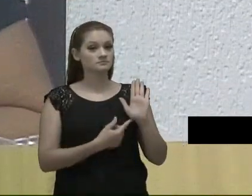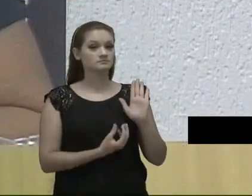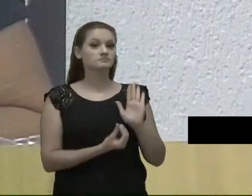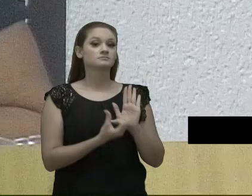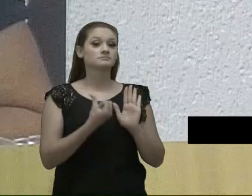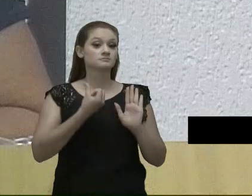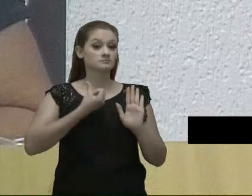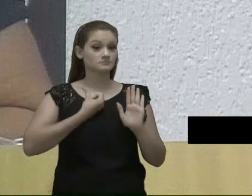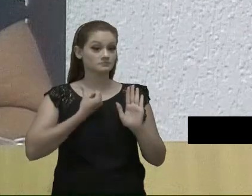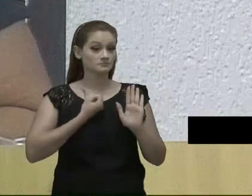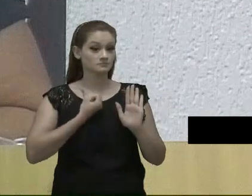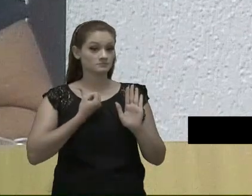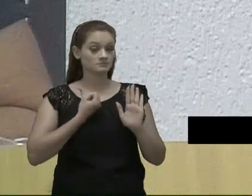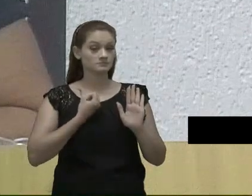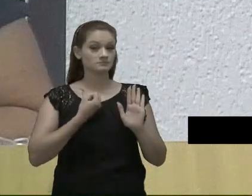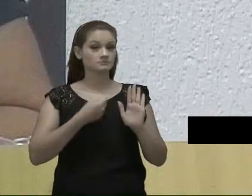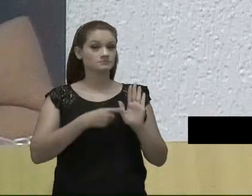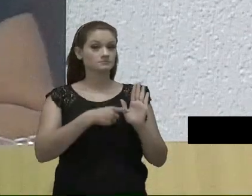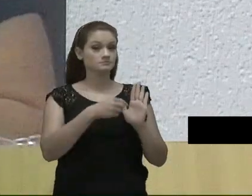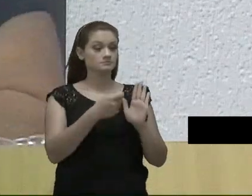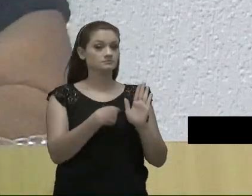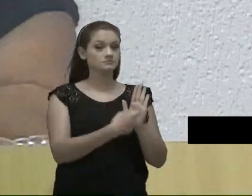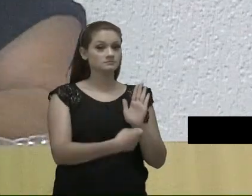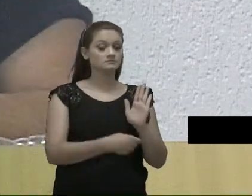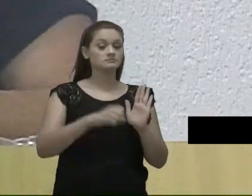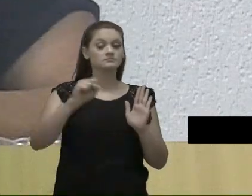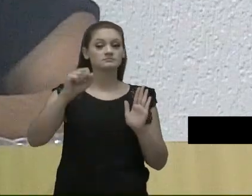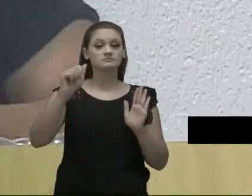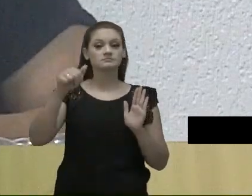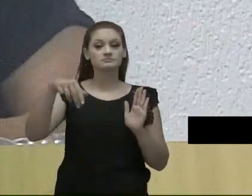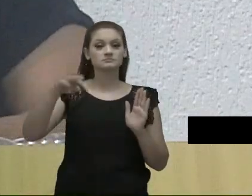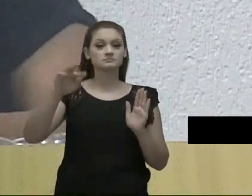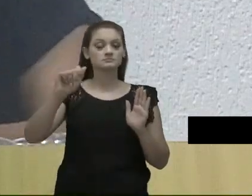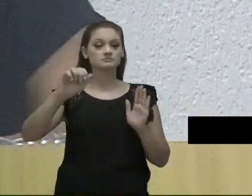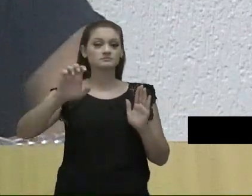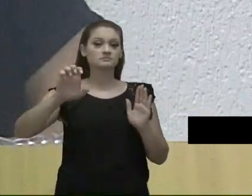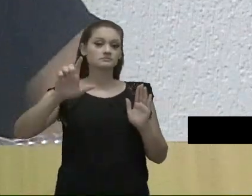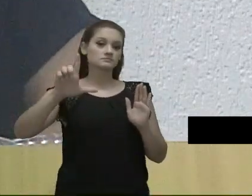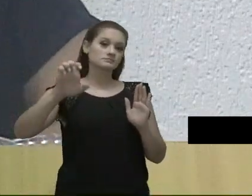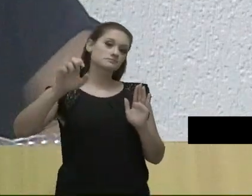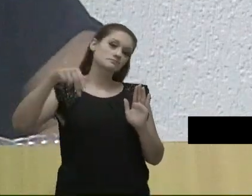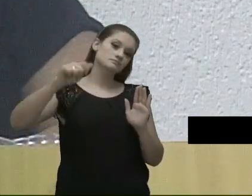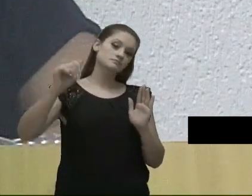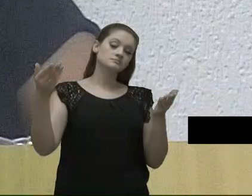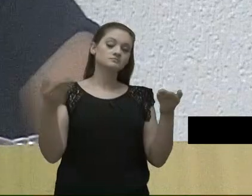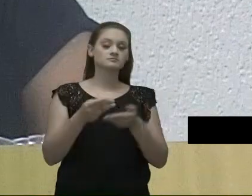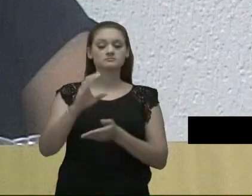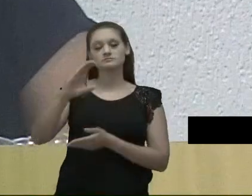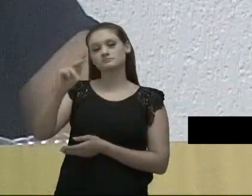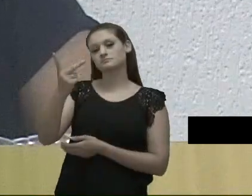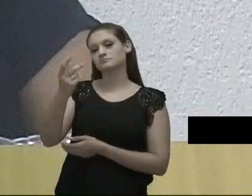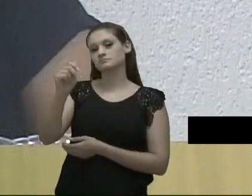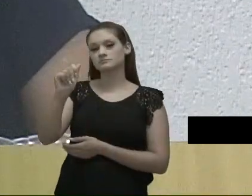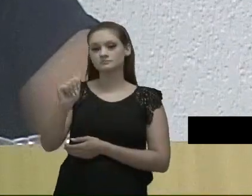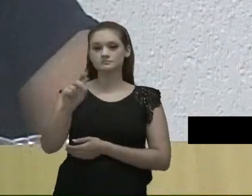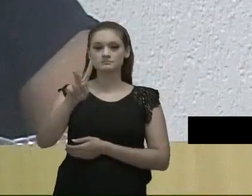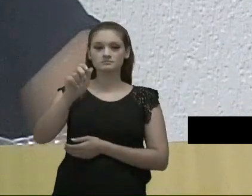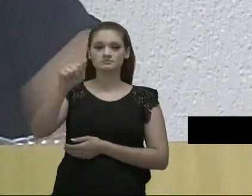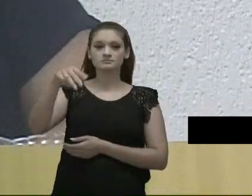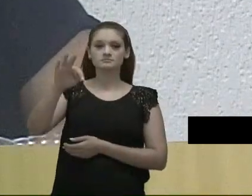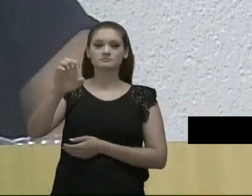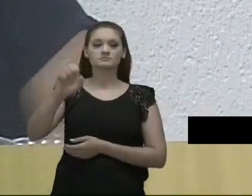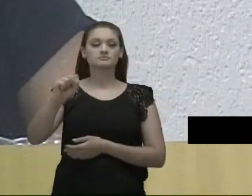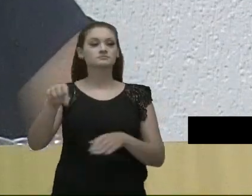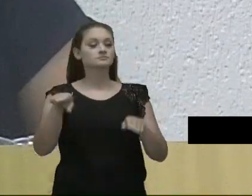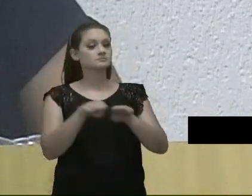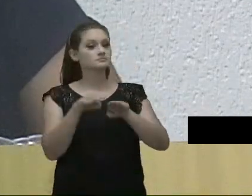nós. Então, fui contratado com a Santa Helena, né? A OS hoje é Chavantes, e também a San Marino, também